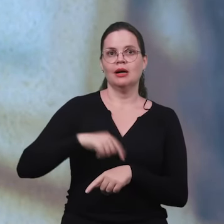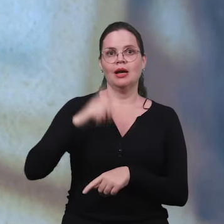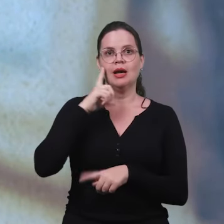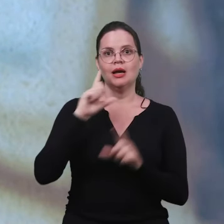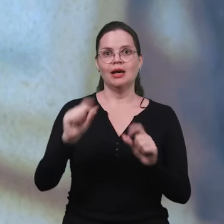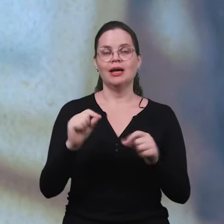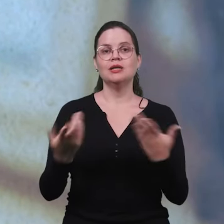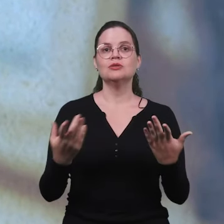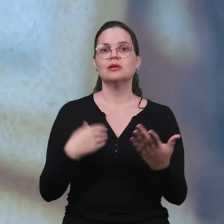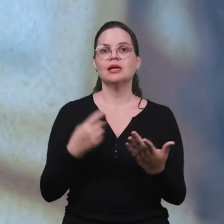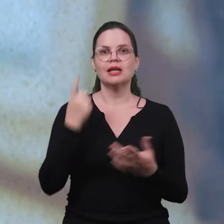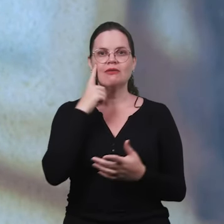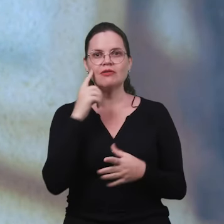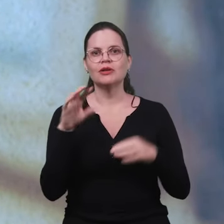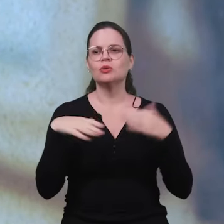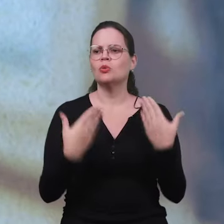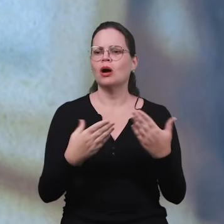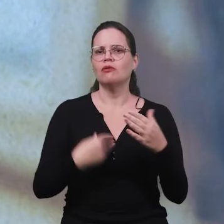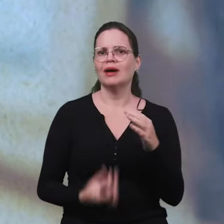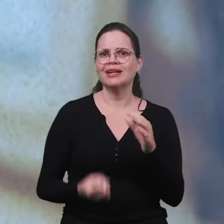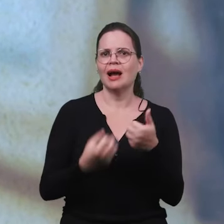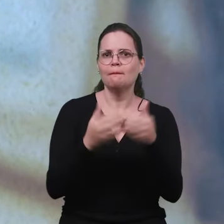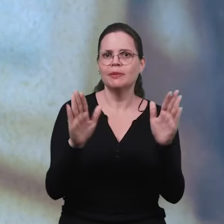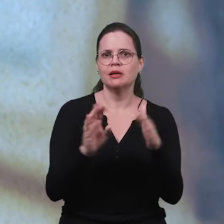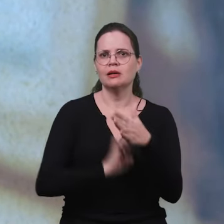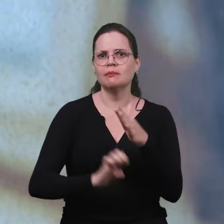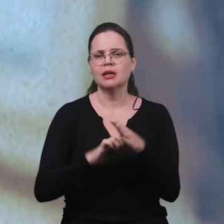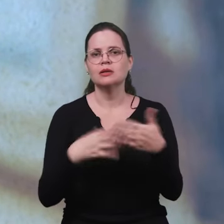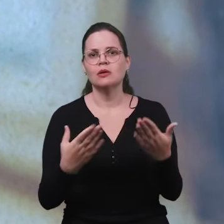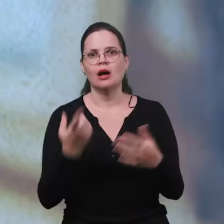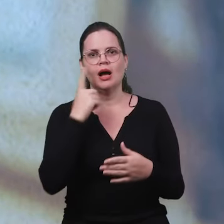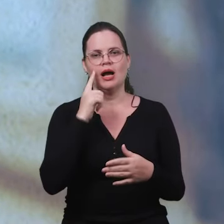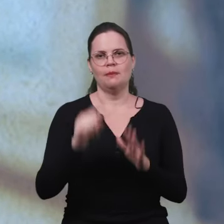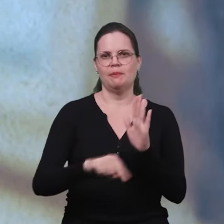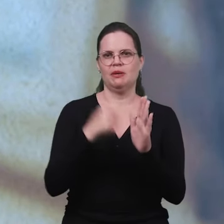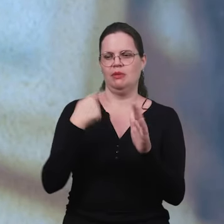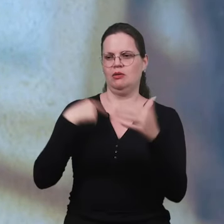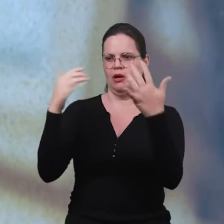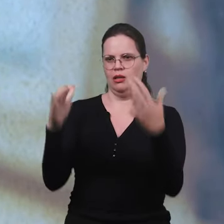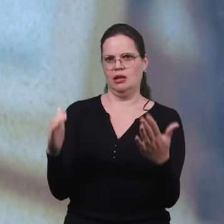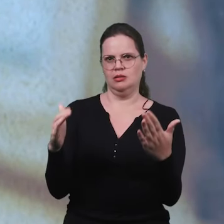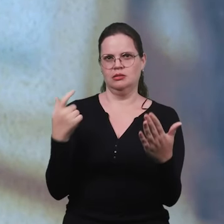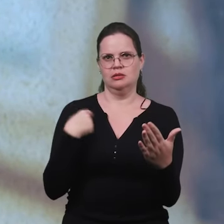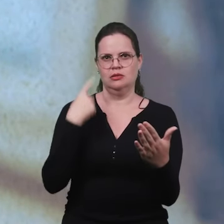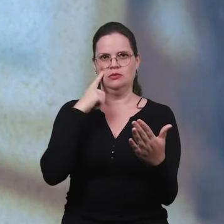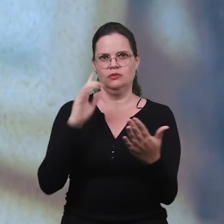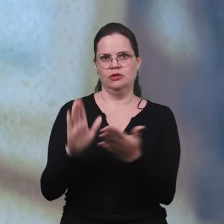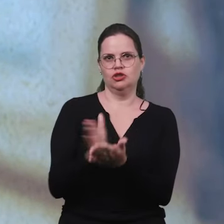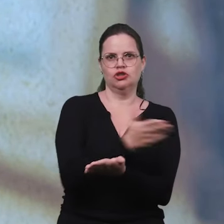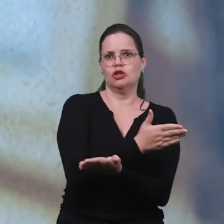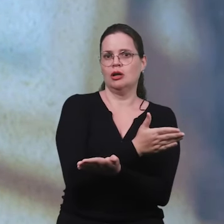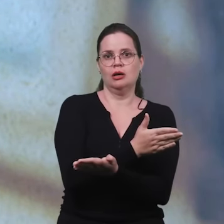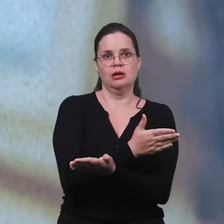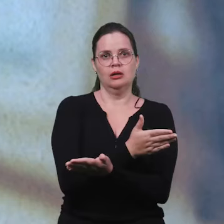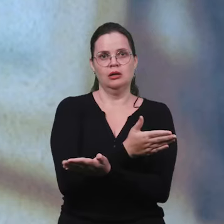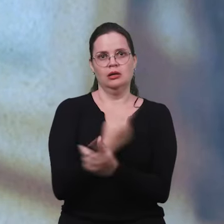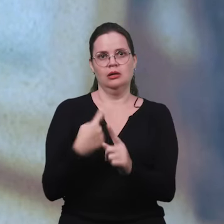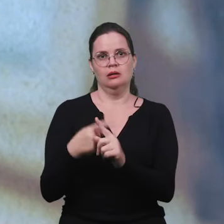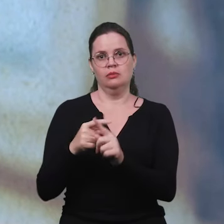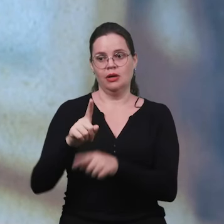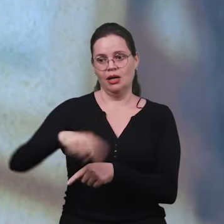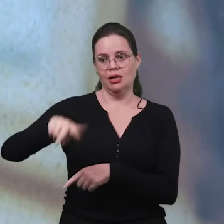holding, estavam certos. E a primeira coisa, quando eu fiz a análise da situação deles, a primeira coisa que eu precisava fazer era descartar a holding, porque eles iam